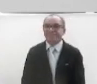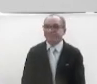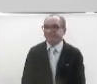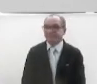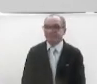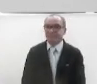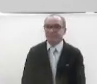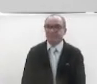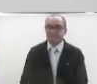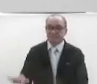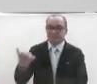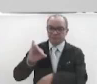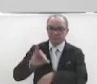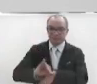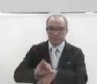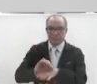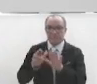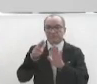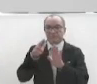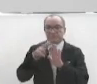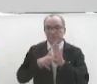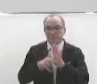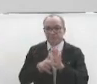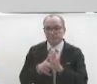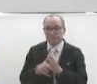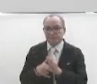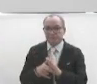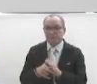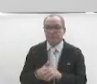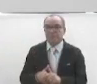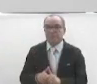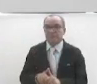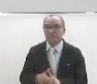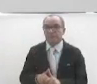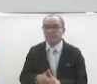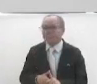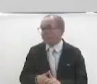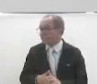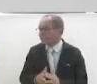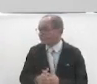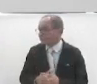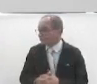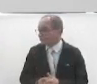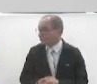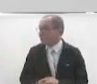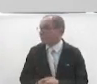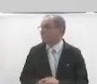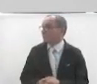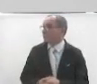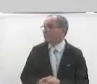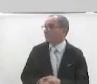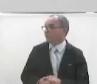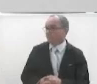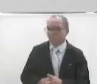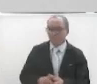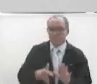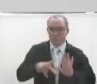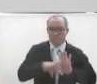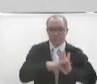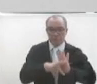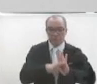nós ficamos obedecidos os seguintes critérios valores a perdão esse daqui é protocolo